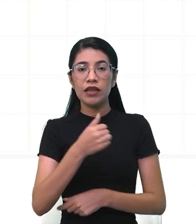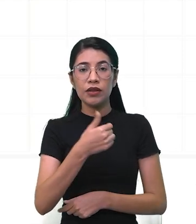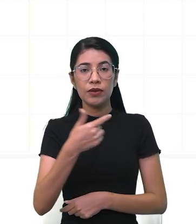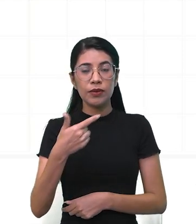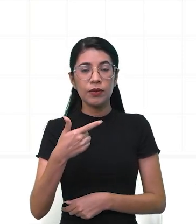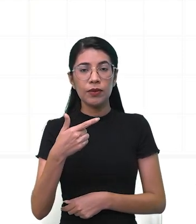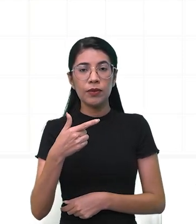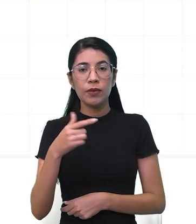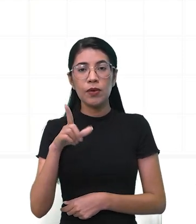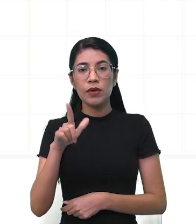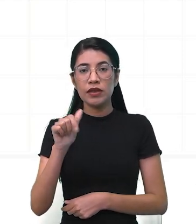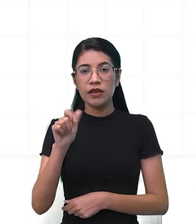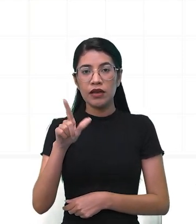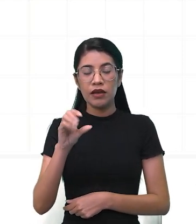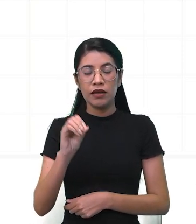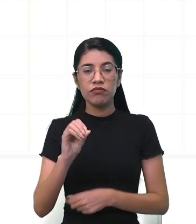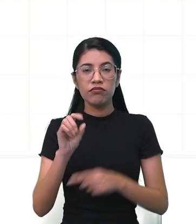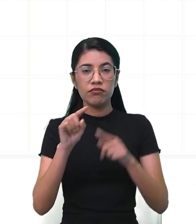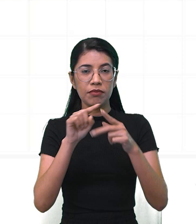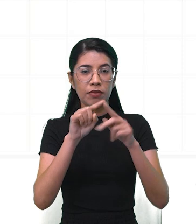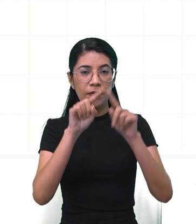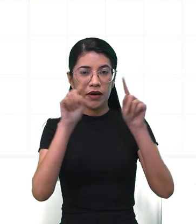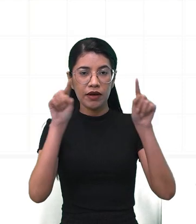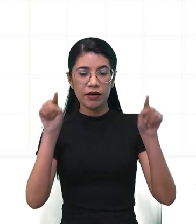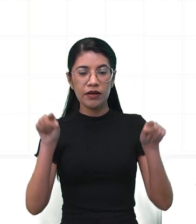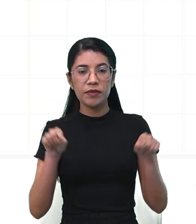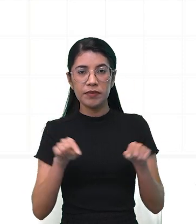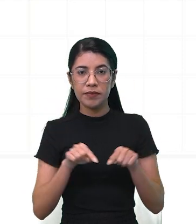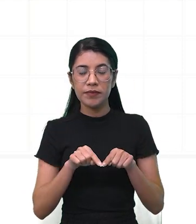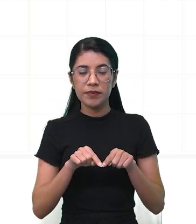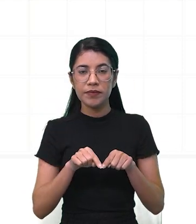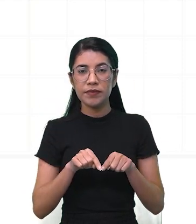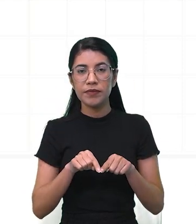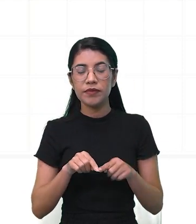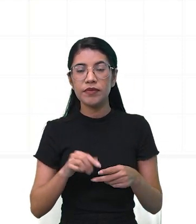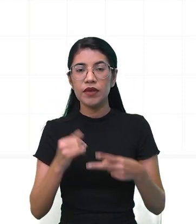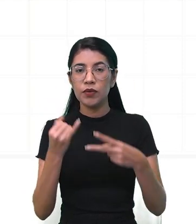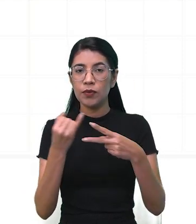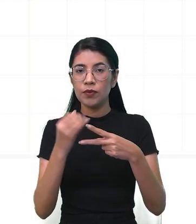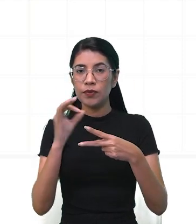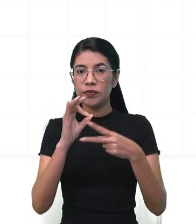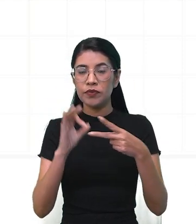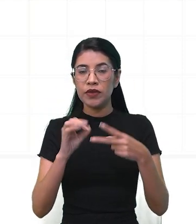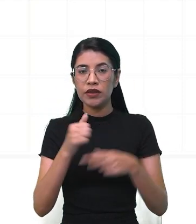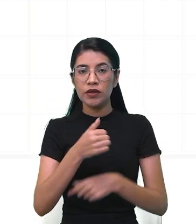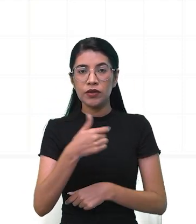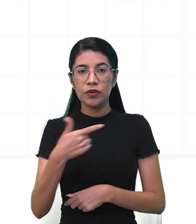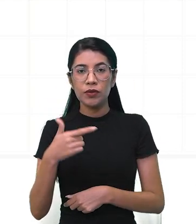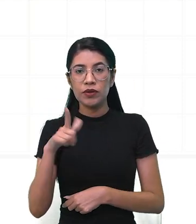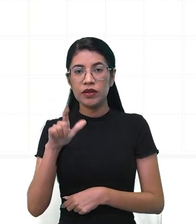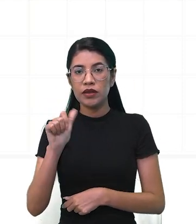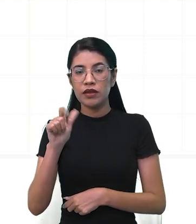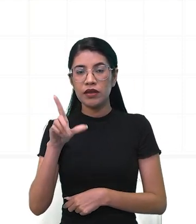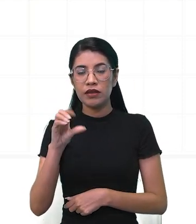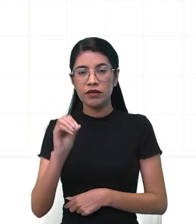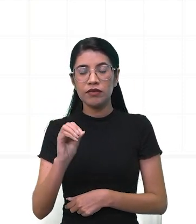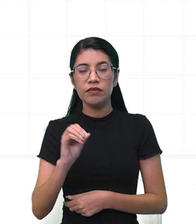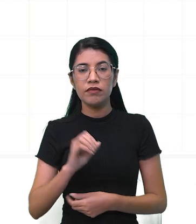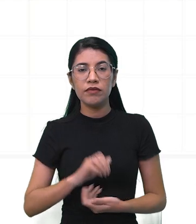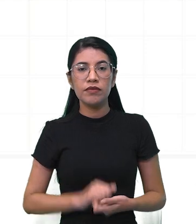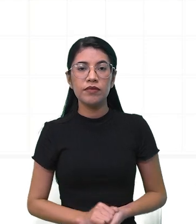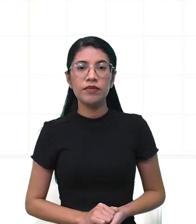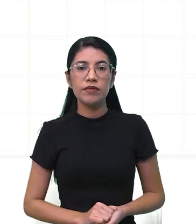12 lados. Tudo bem? Ele é um polígono que possui 12